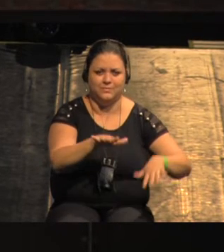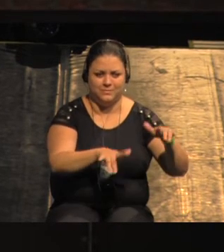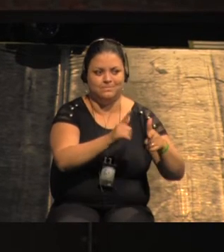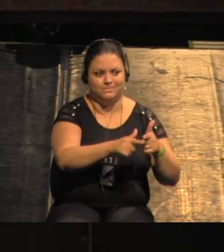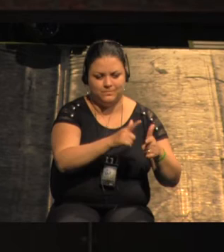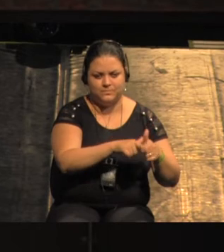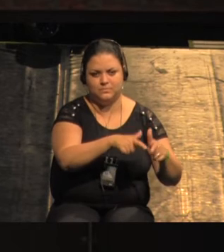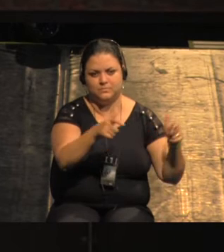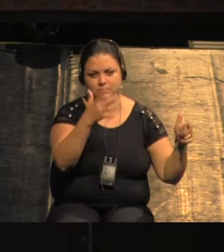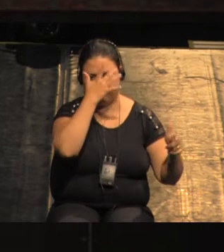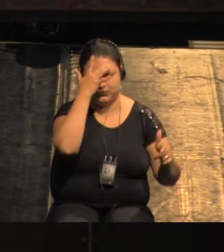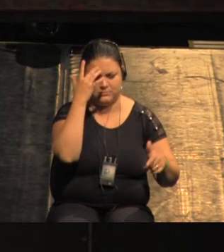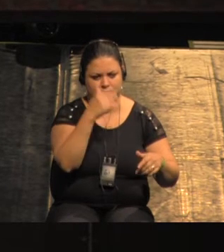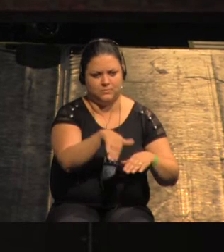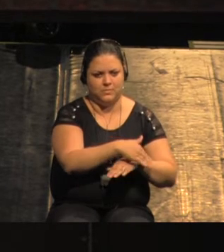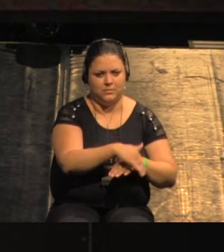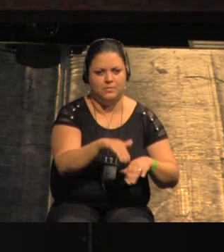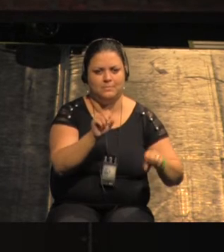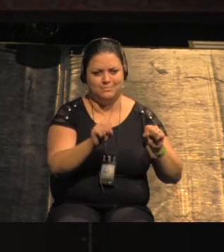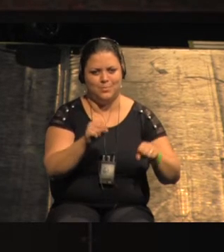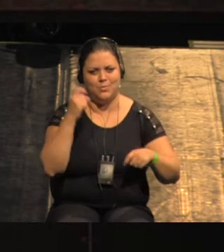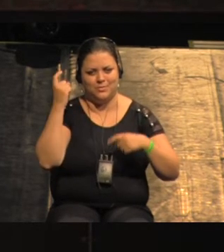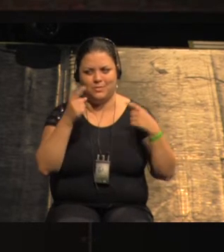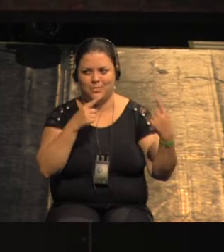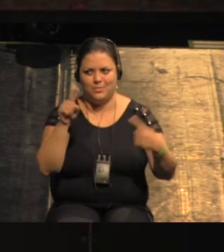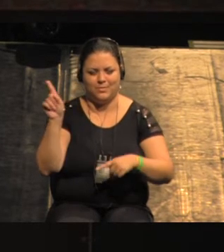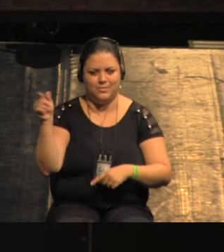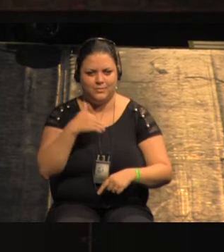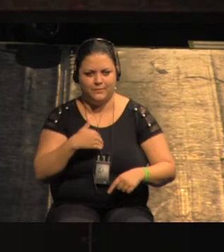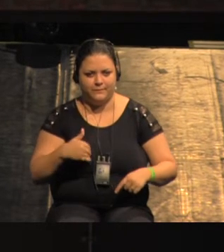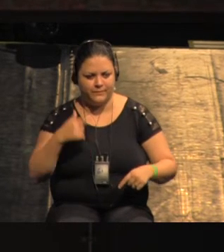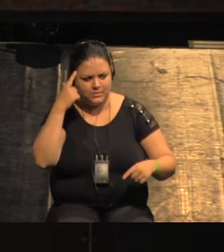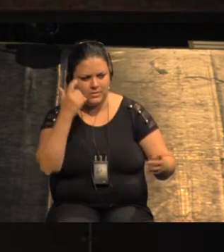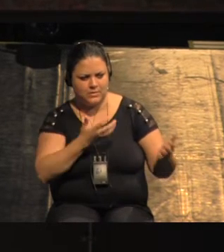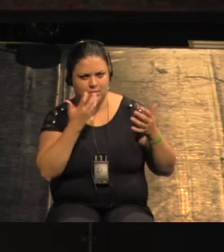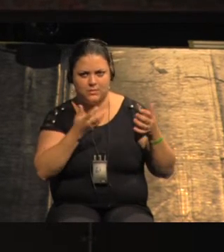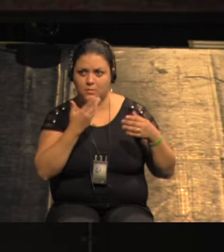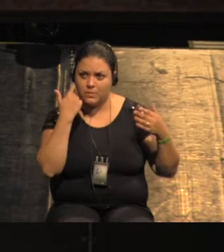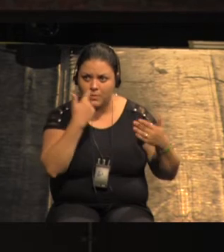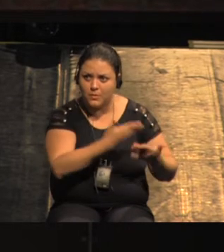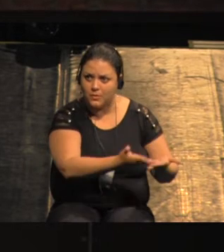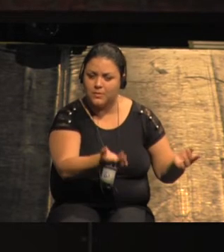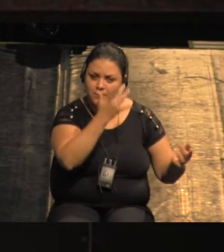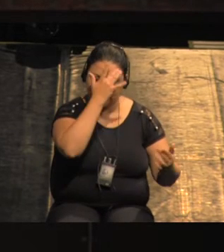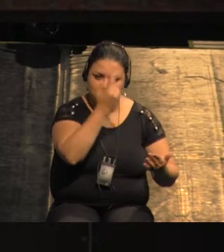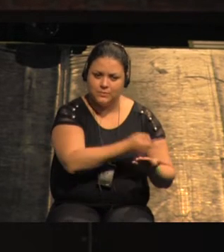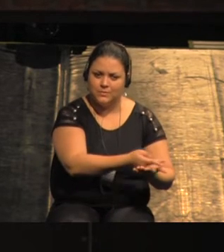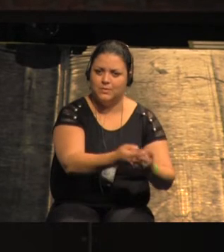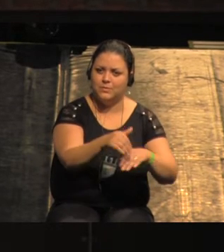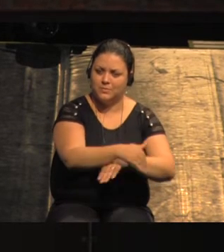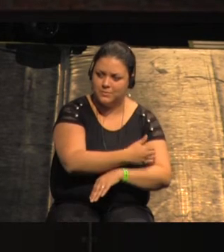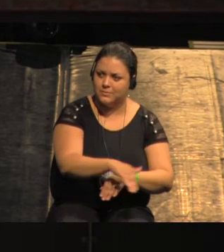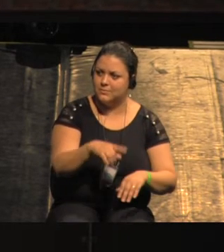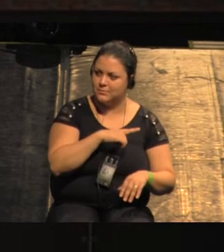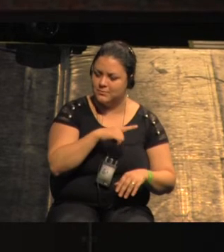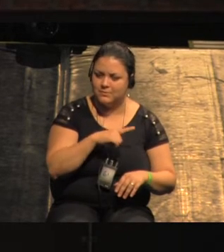atual crítica pode criar tensões para a administração pública e gerar um próprio